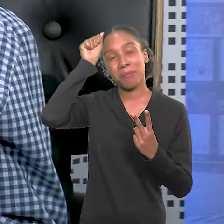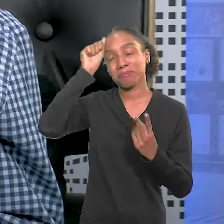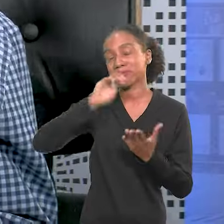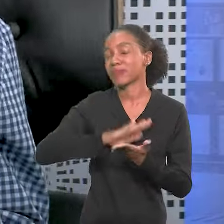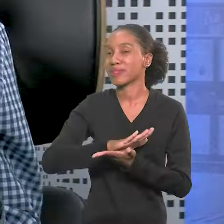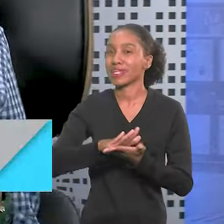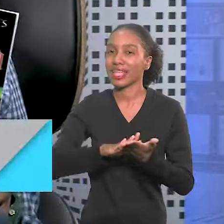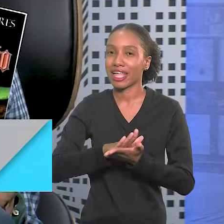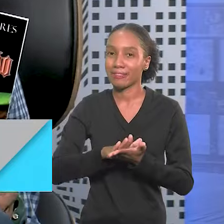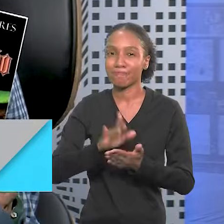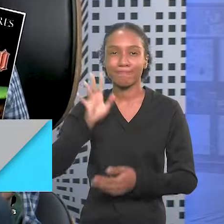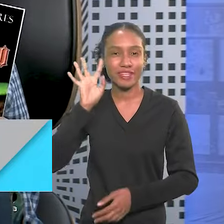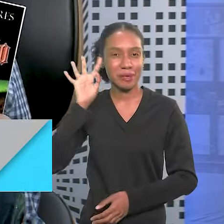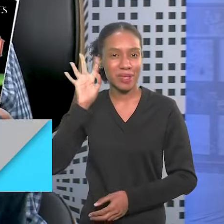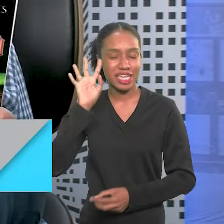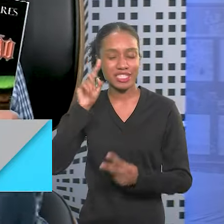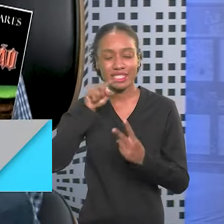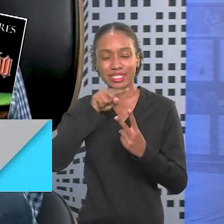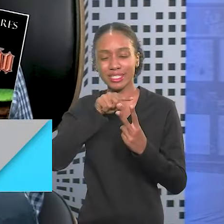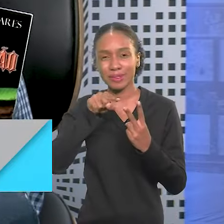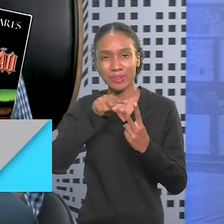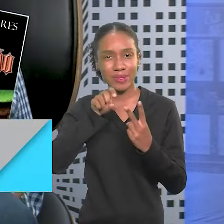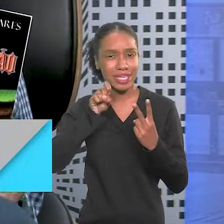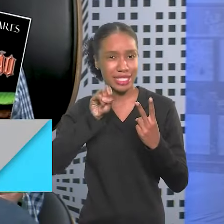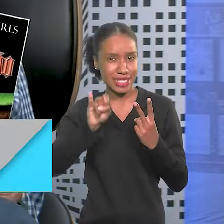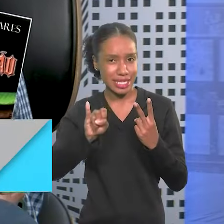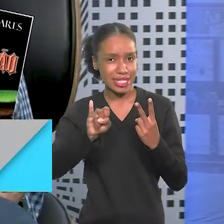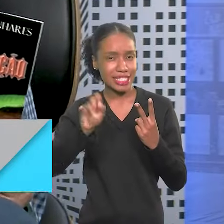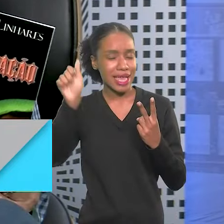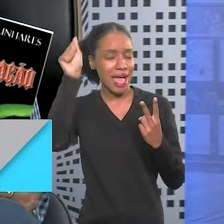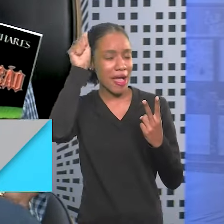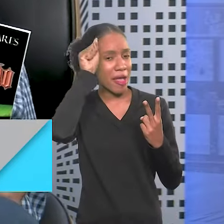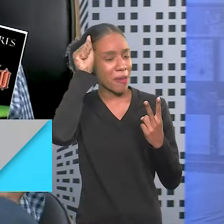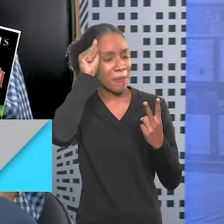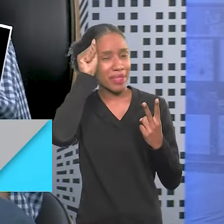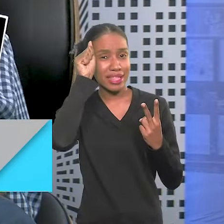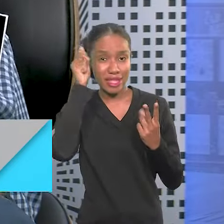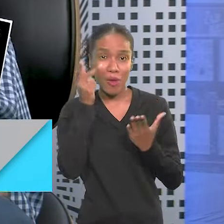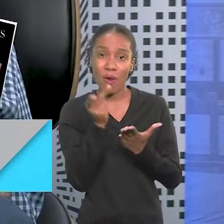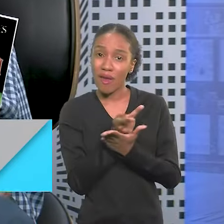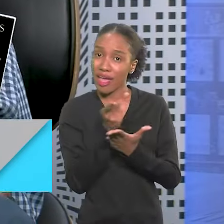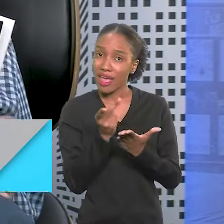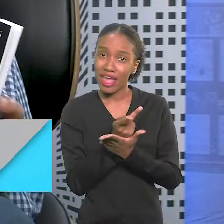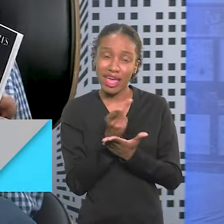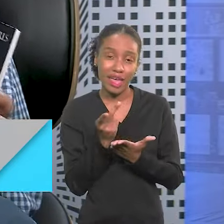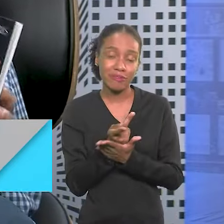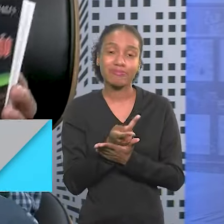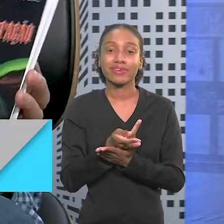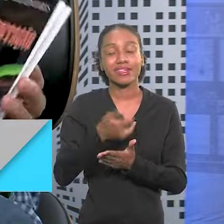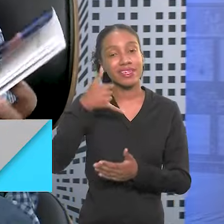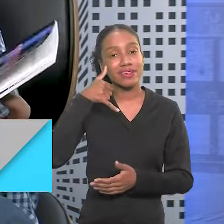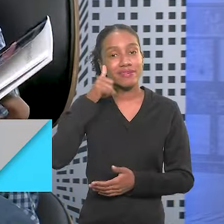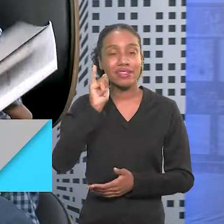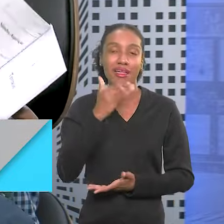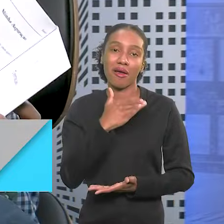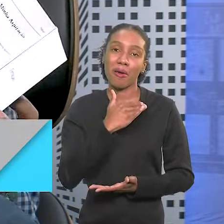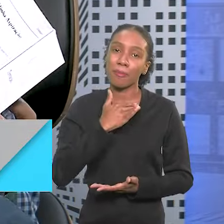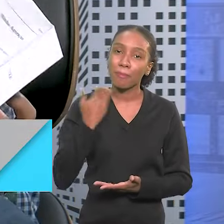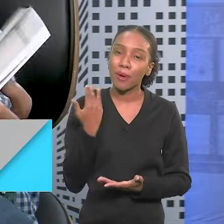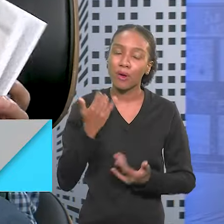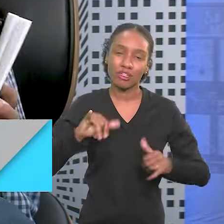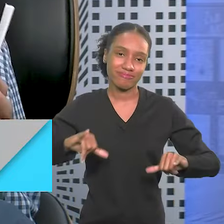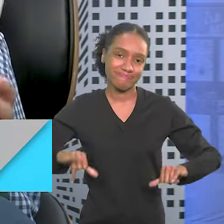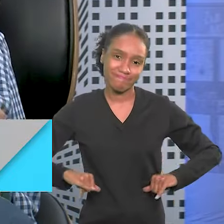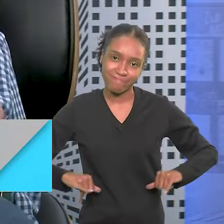arrependerão se ele tivesse se arrependido pelo pecado não haveria morte tanta dor tanto sofrimento Então esta